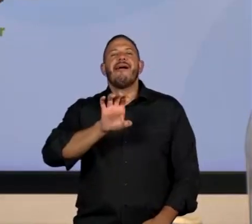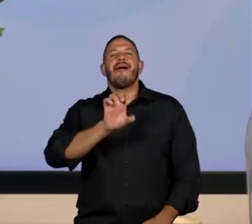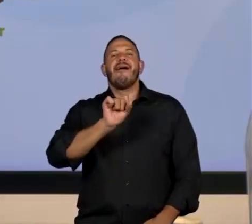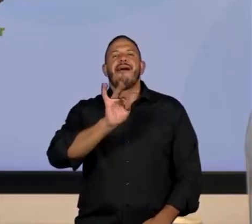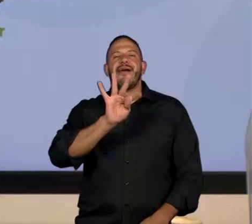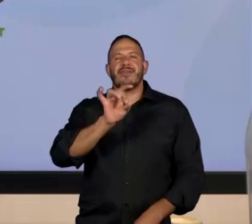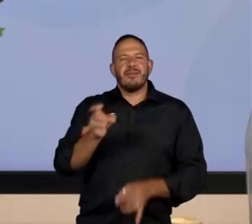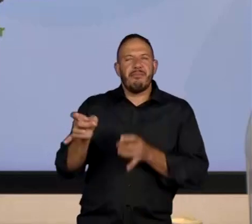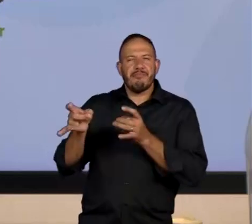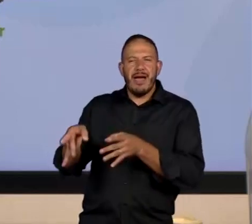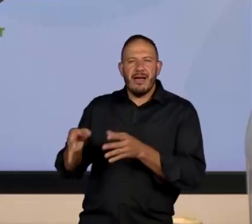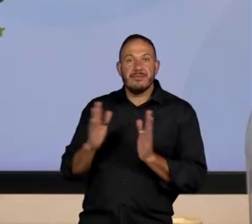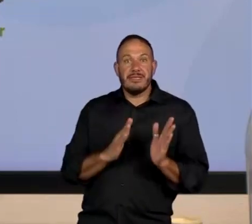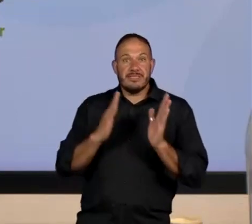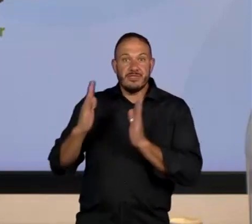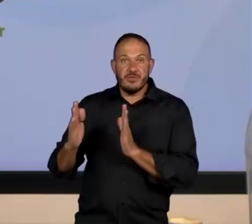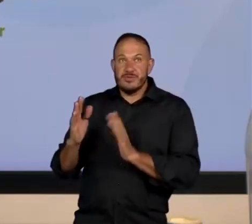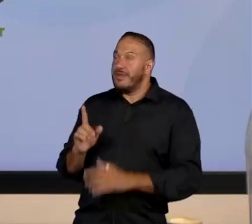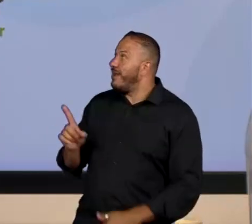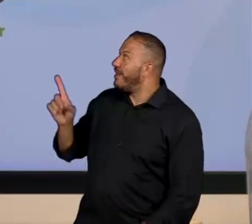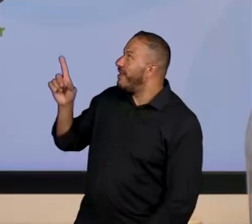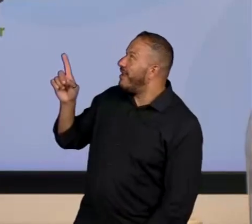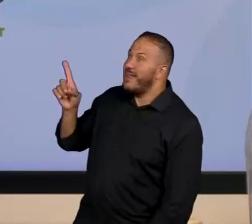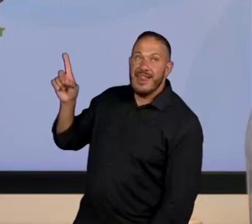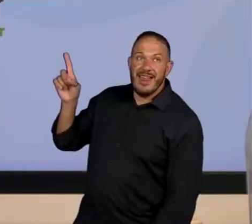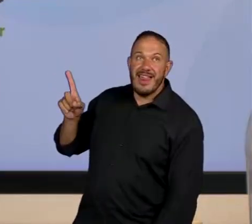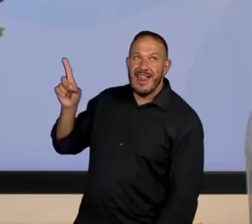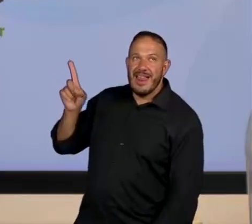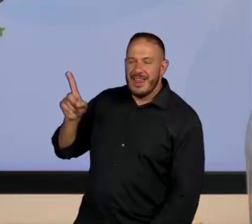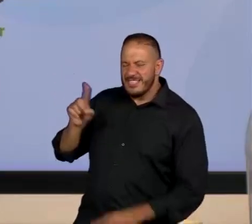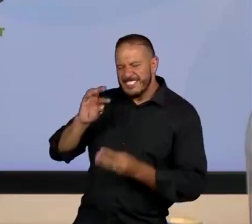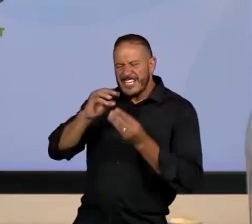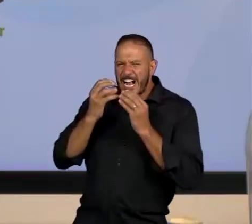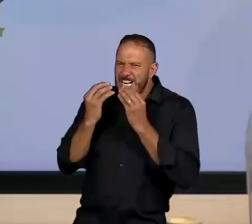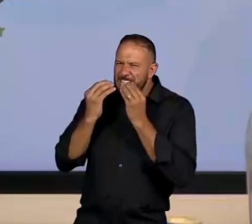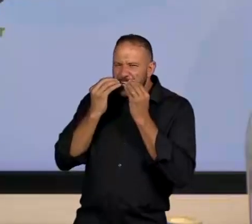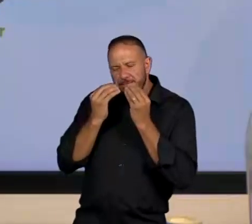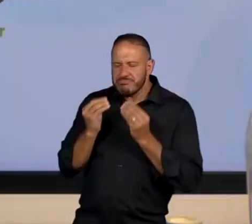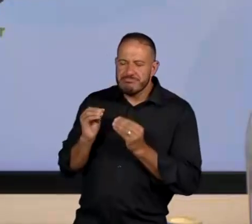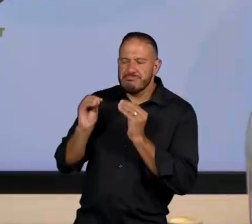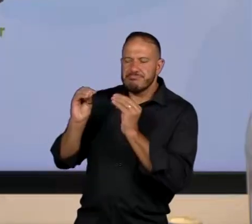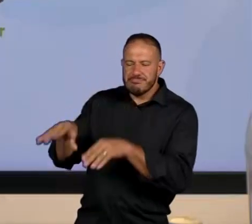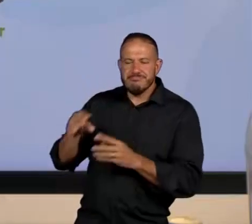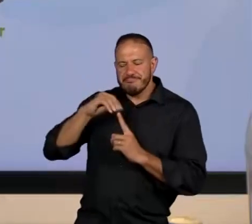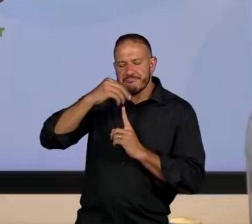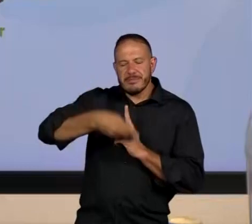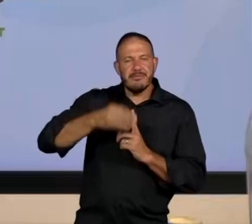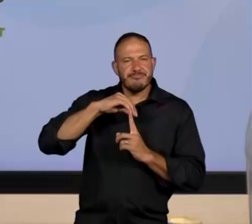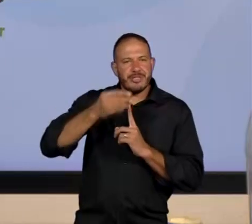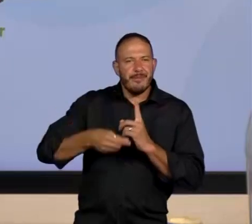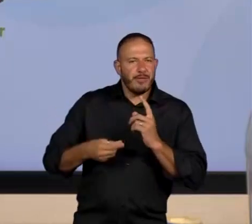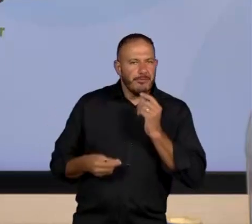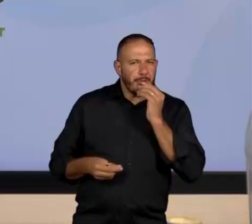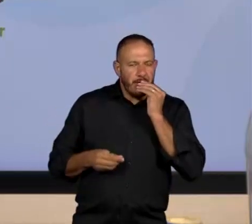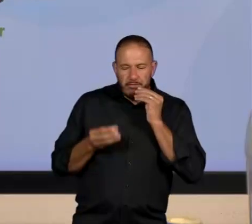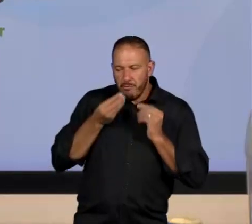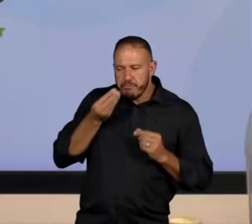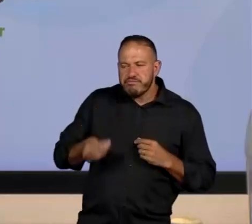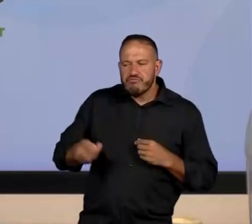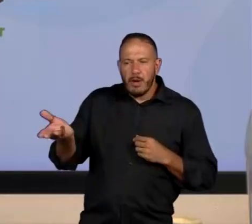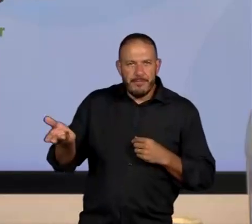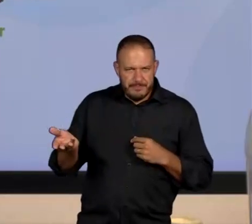logo em sequência. Tem até demonstrado aqui, ó, em pedaços e cascas. Logo depois